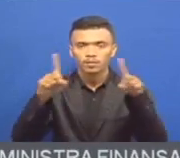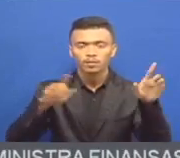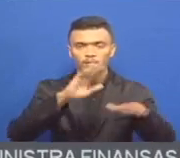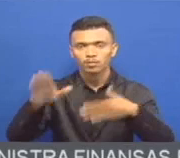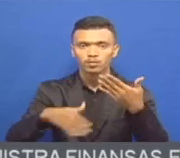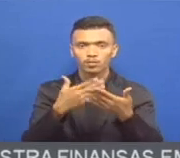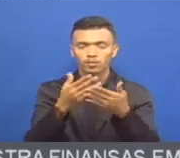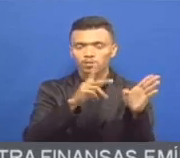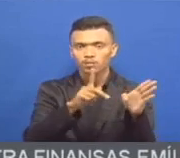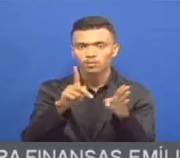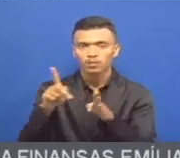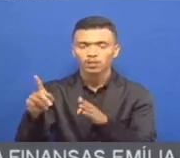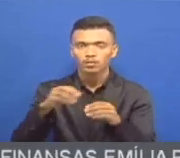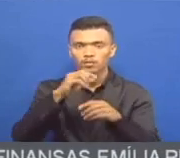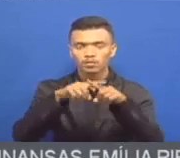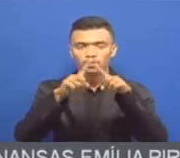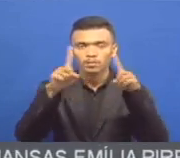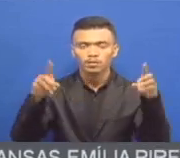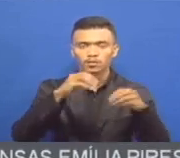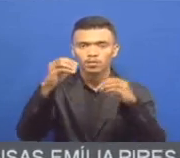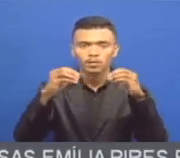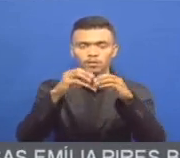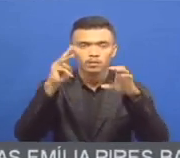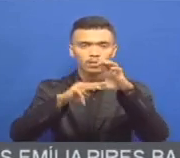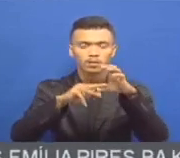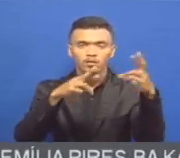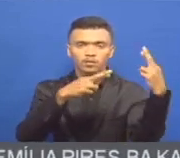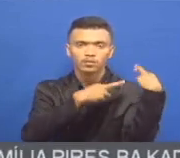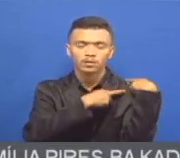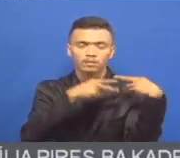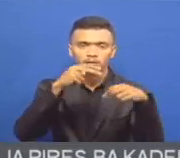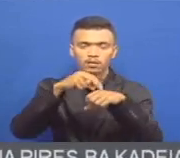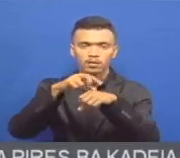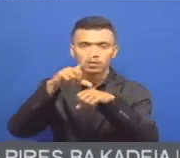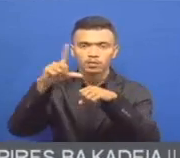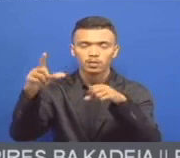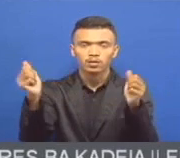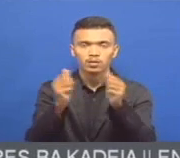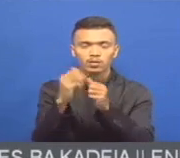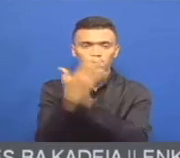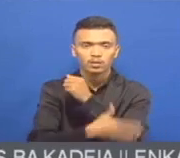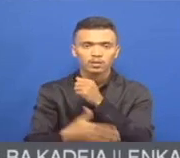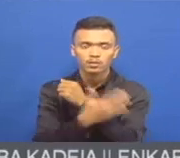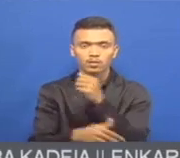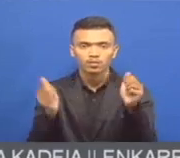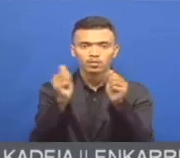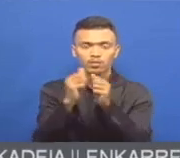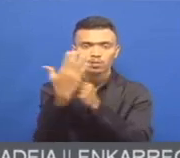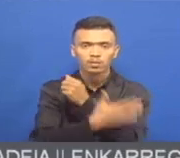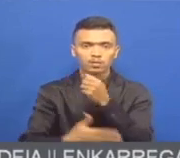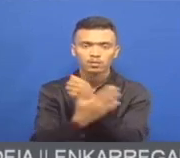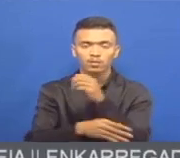itaplano, mas bem, com o mercado. Ne competência ne seja nacional. Tamane entre nação nação me loque, hau la bele